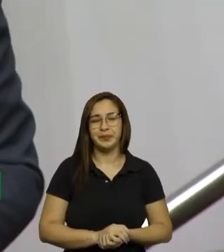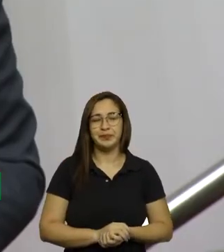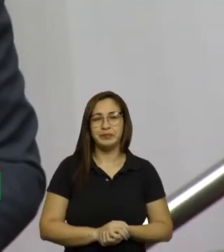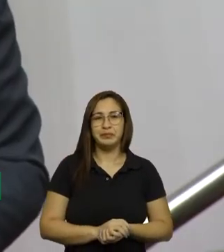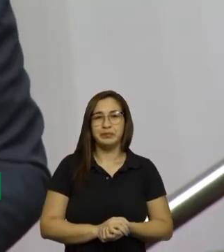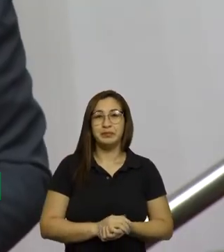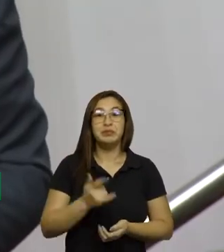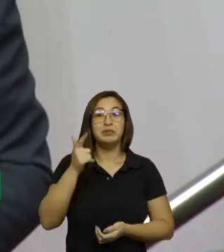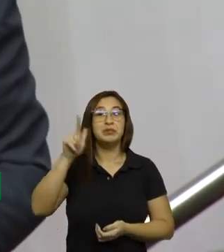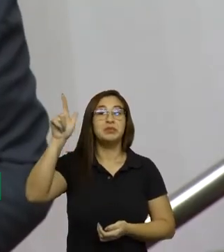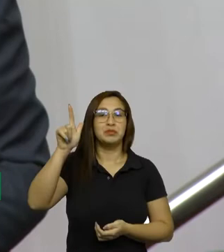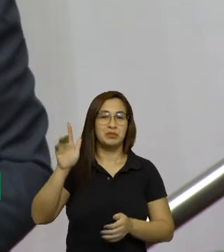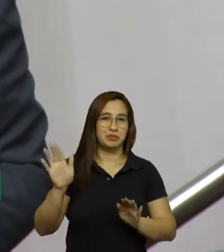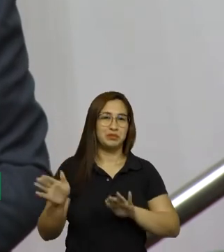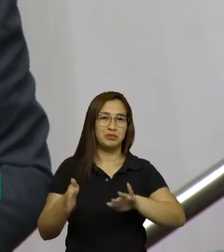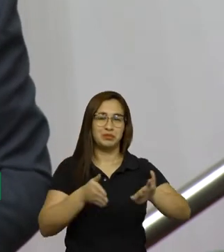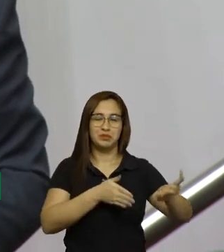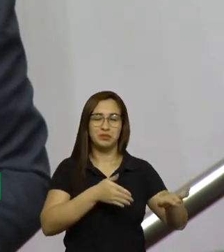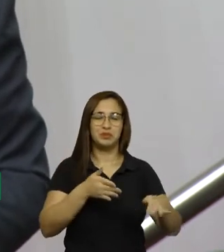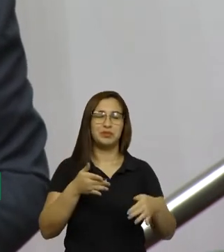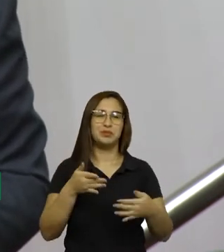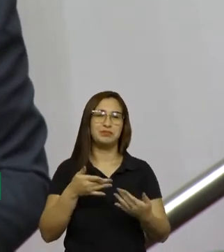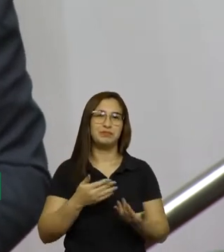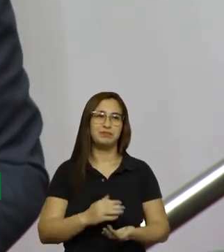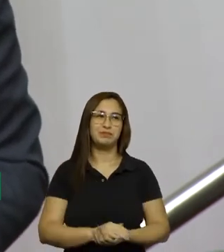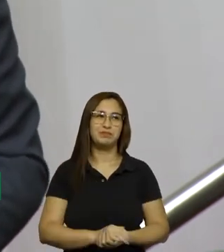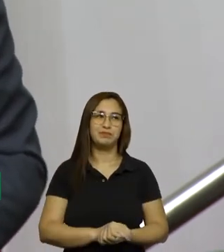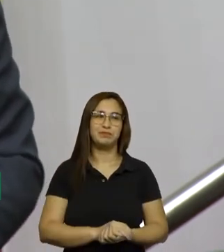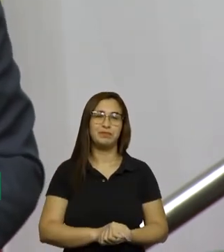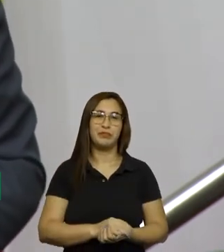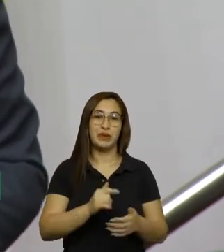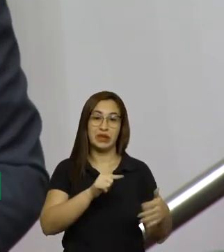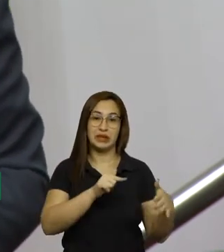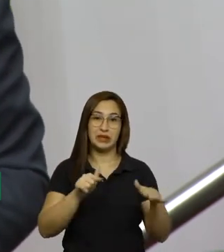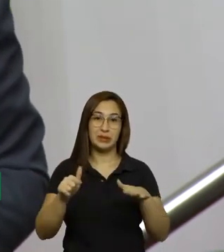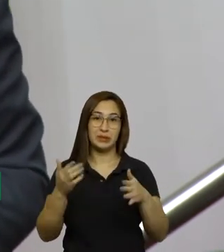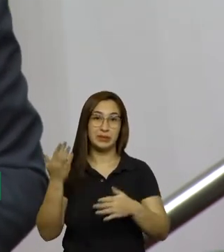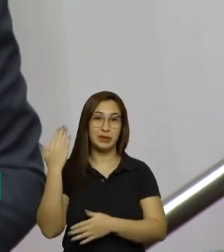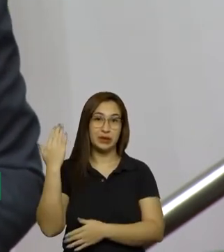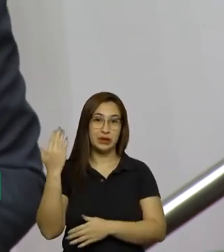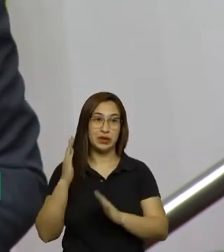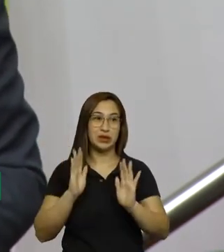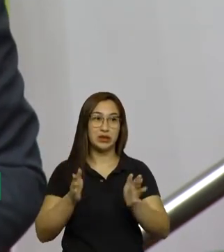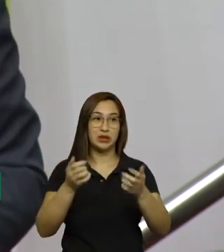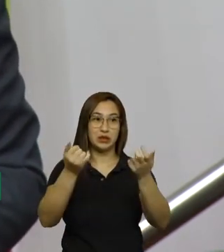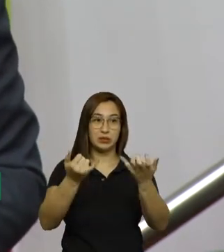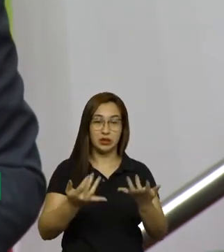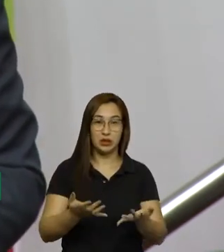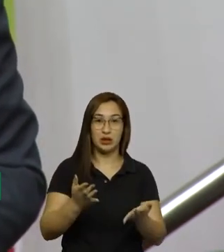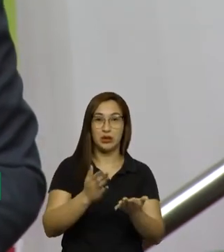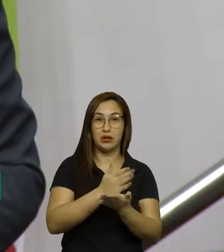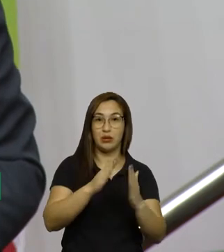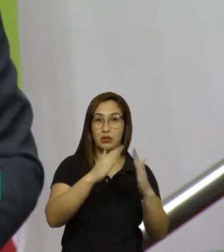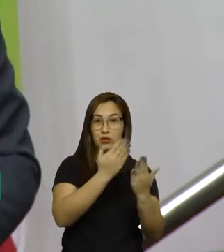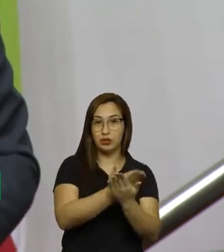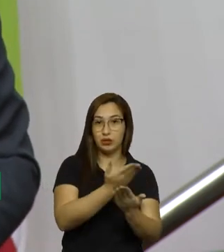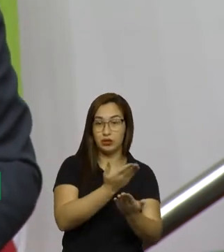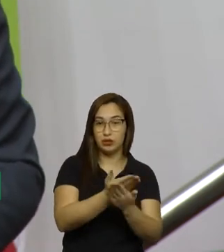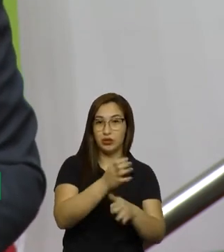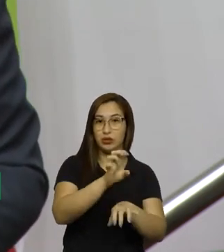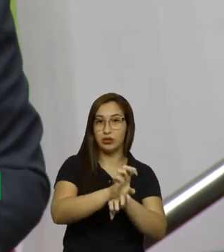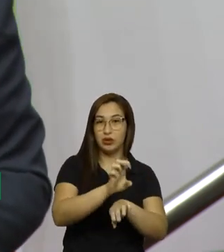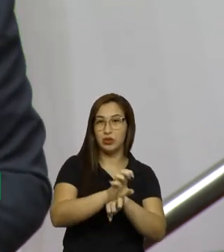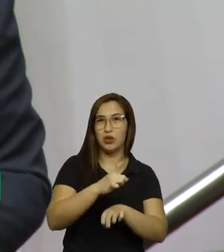Outra situação que trago aqui hoje, por coincidência, já tinha na semana passada falado de algumas escolas estaduais com problemas em nosso Estado, eu acho que tem uma foto